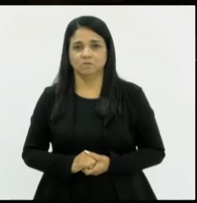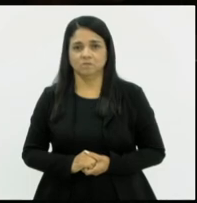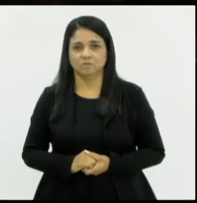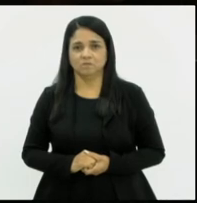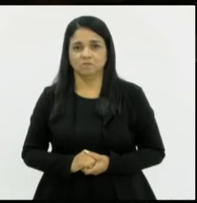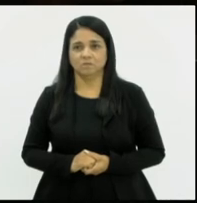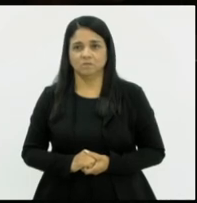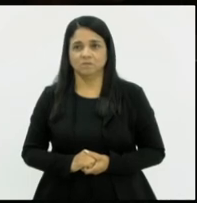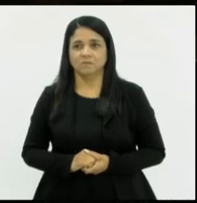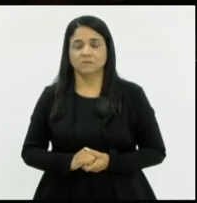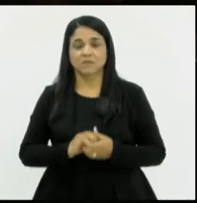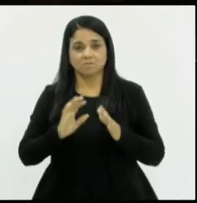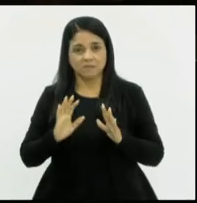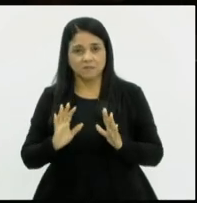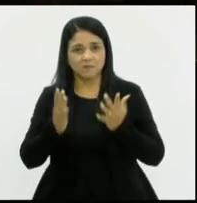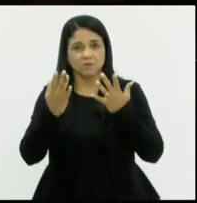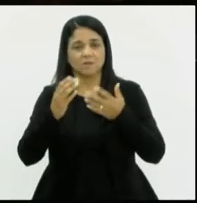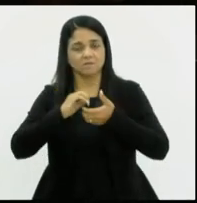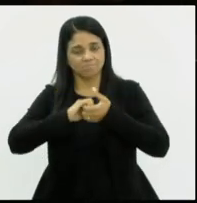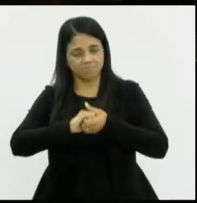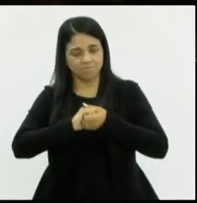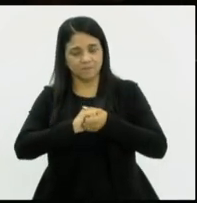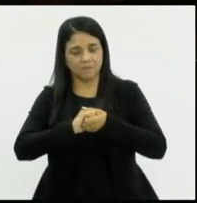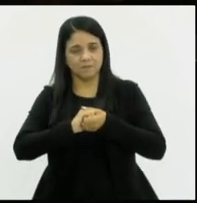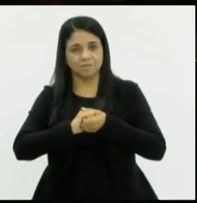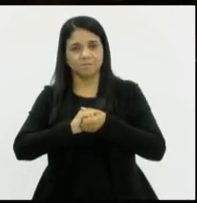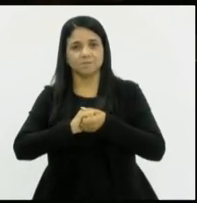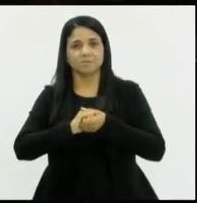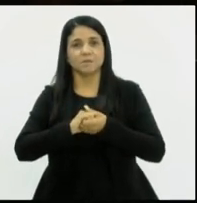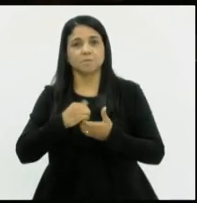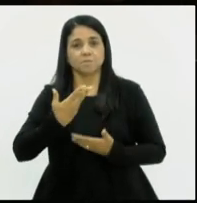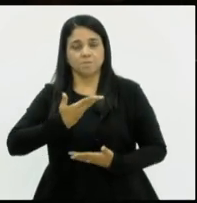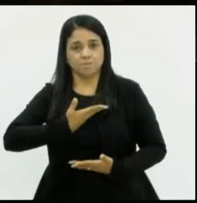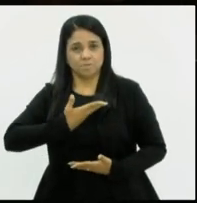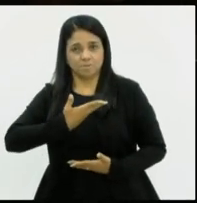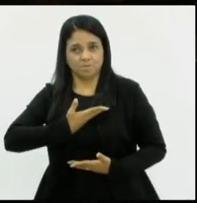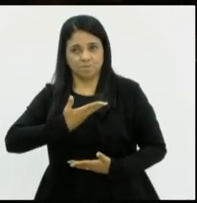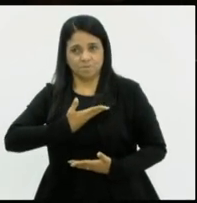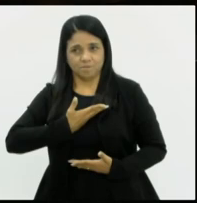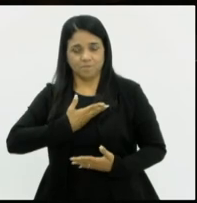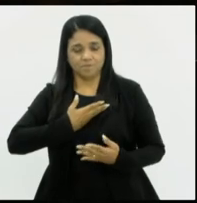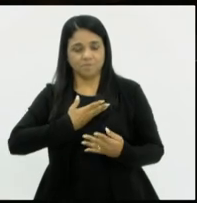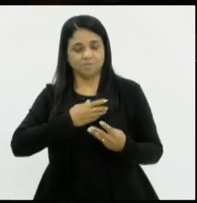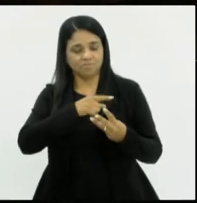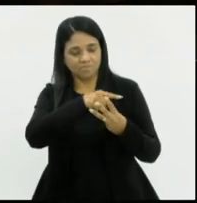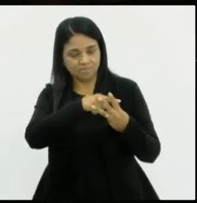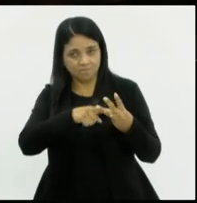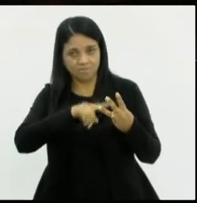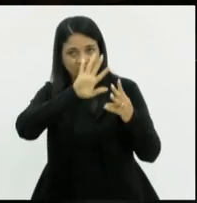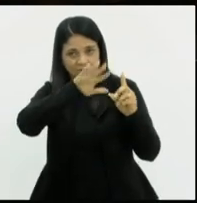Quero também saudar as minhas amigas aqui, que também estão sendo homenageadas.